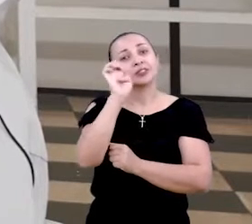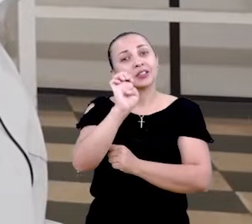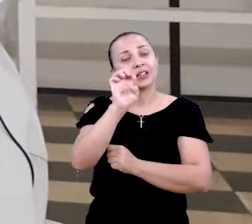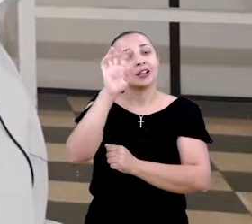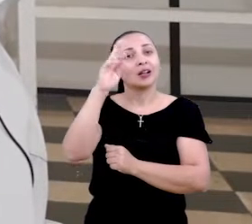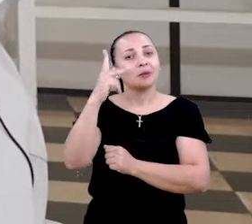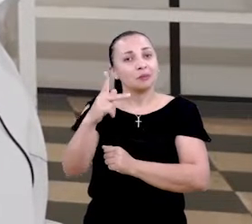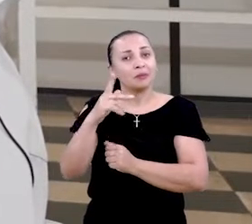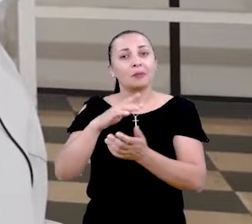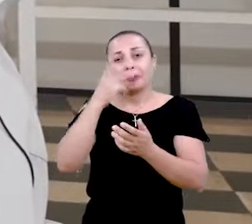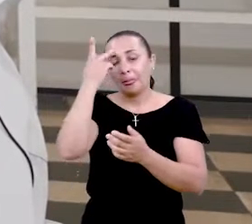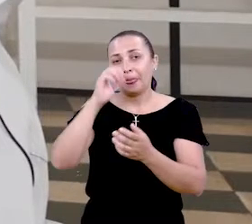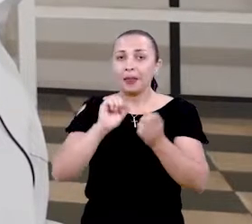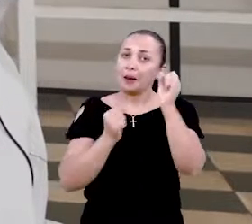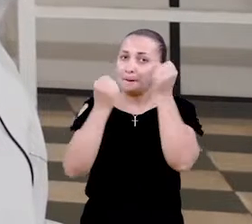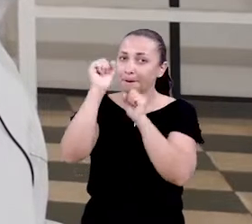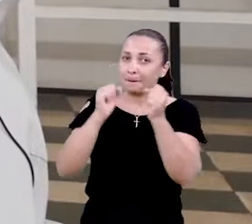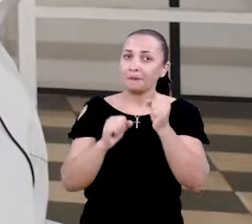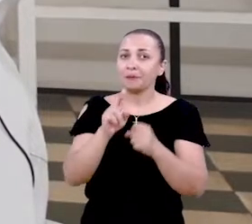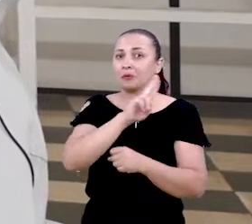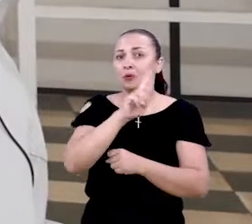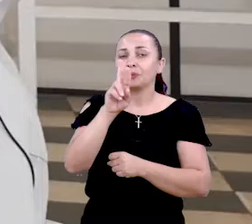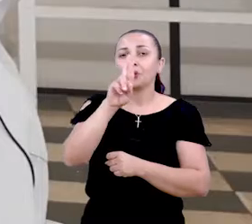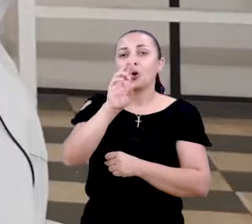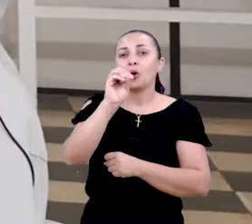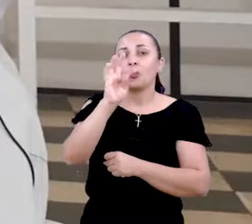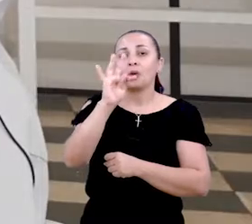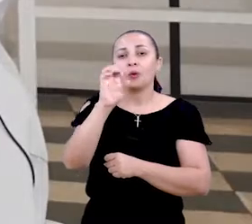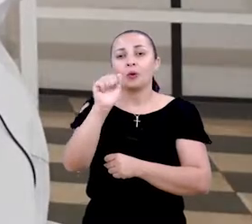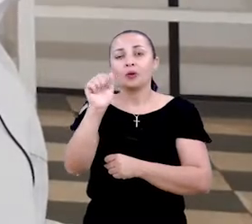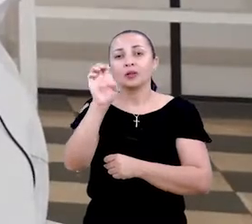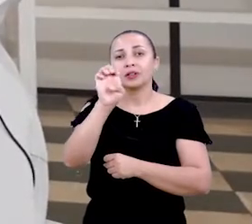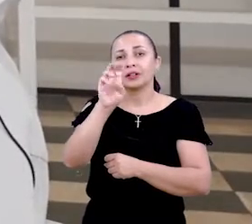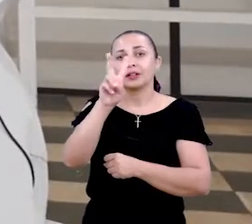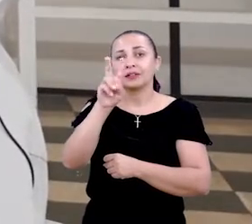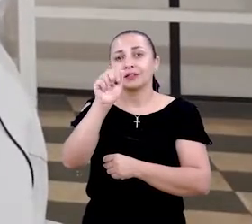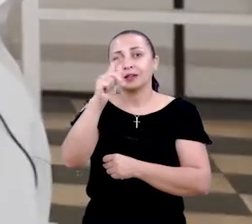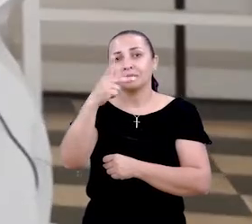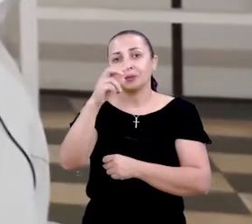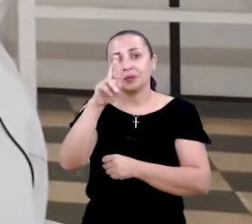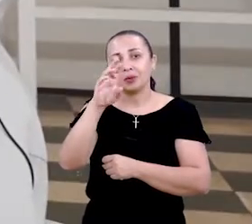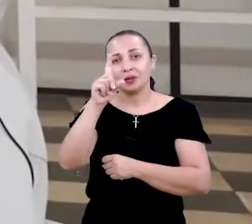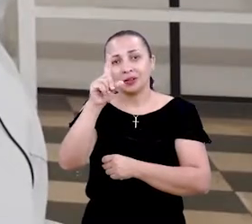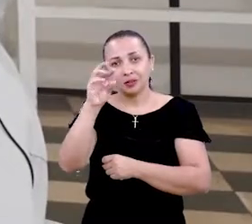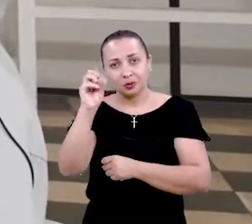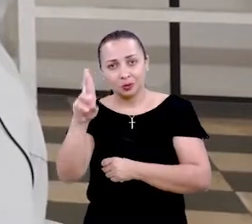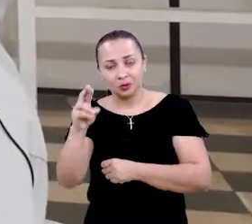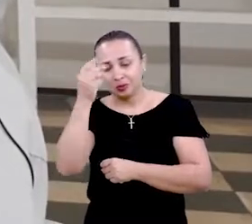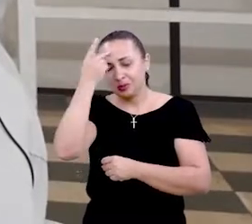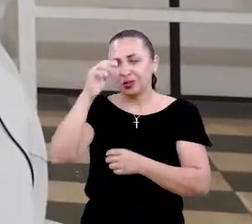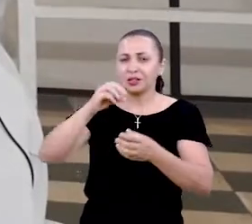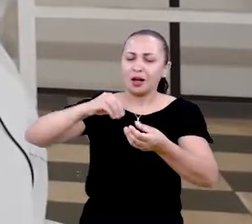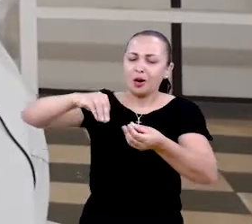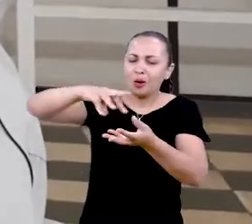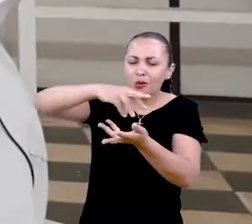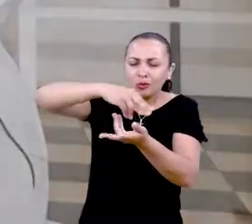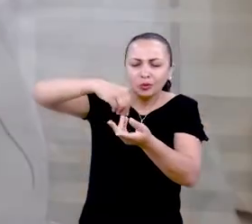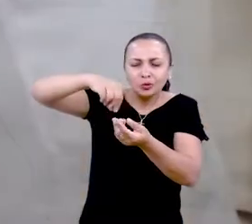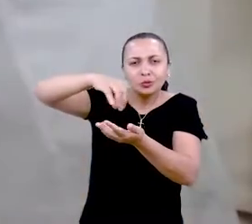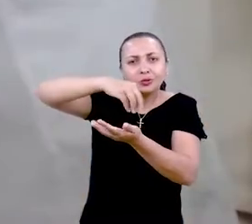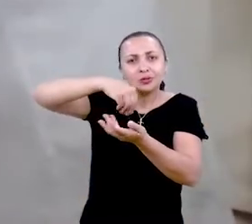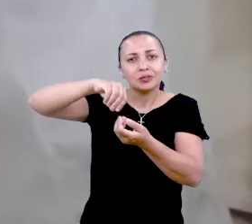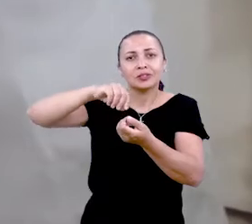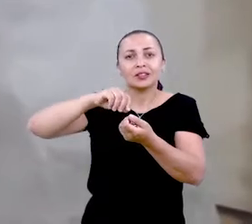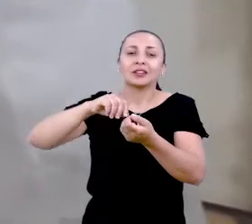passar por um aparelho chamado rotaevaporador, para sair dali só o extratozinho bruto mesmo da folha